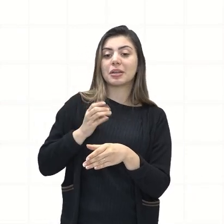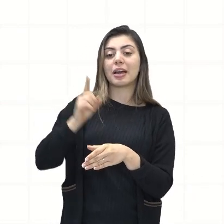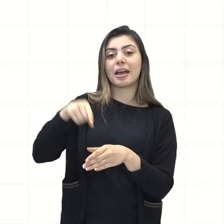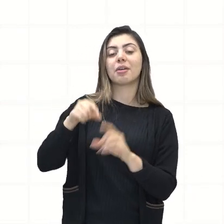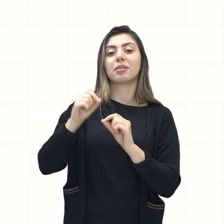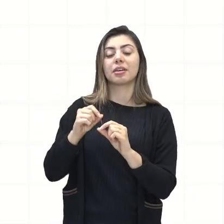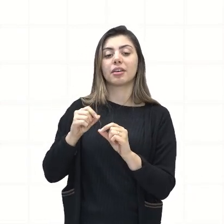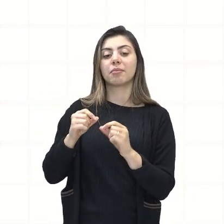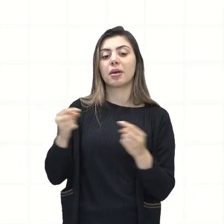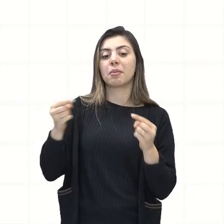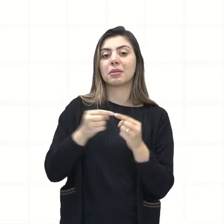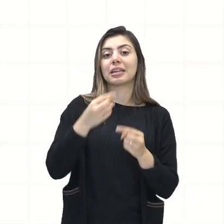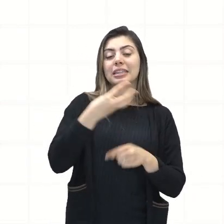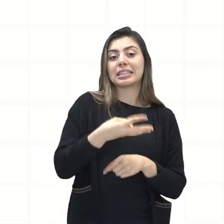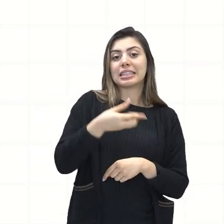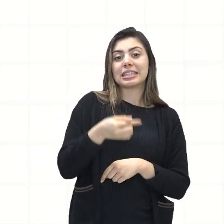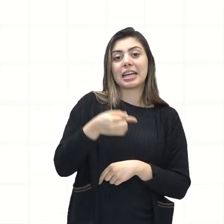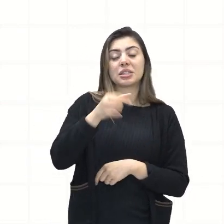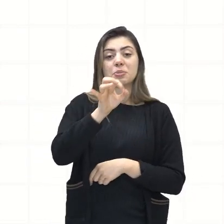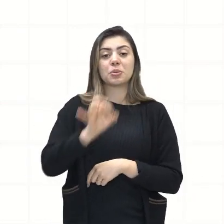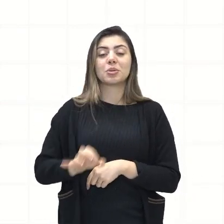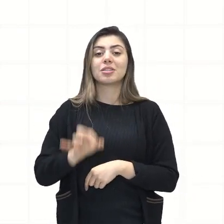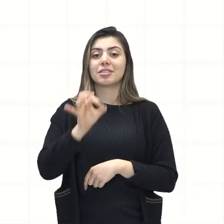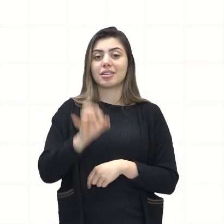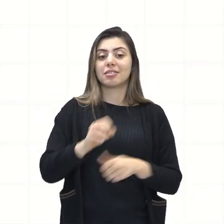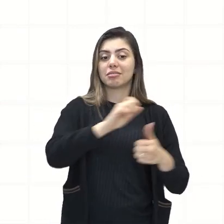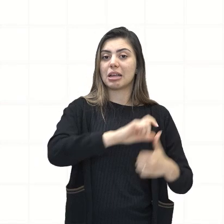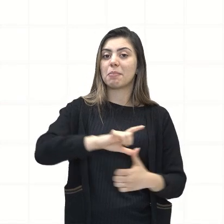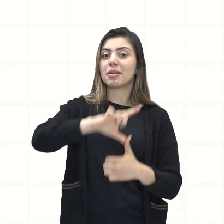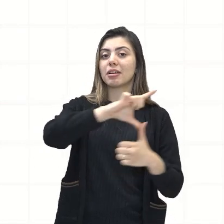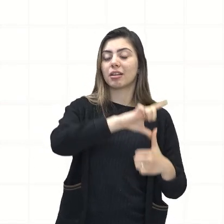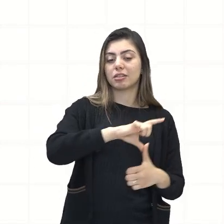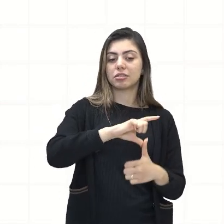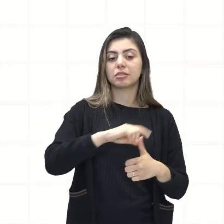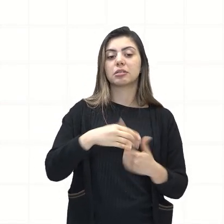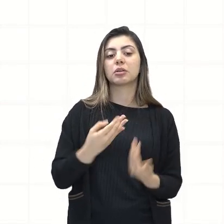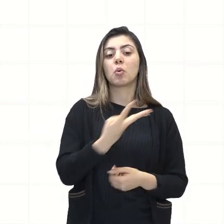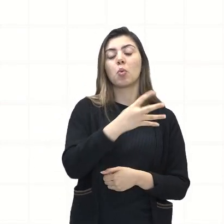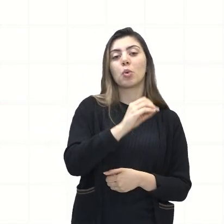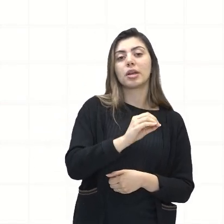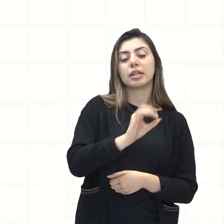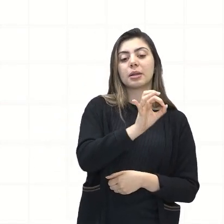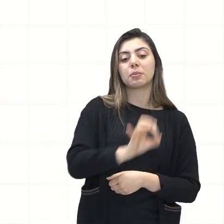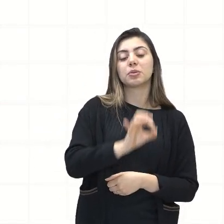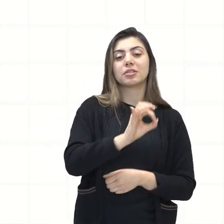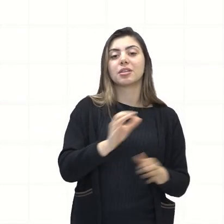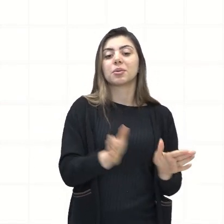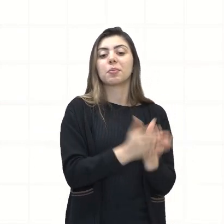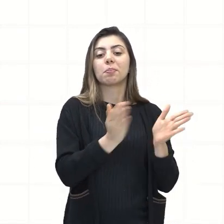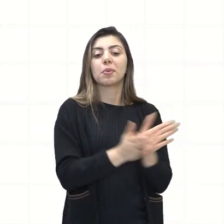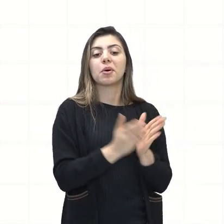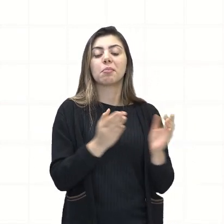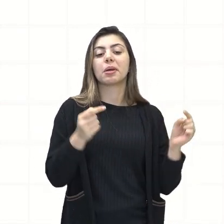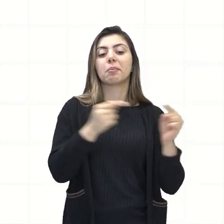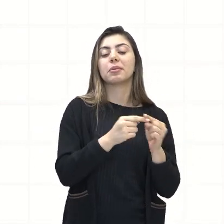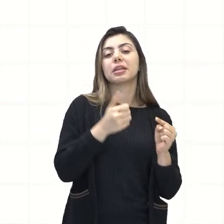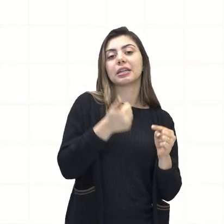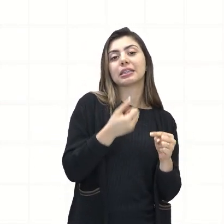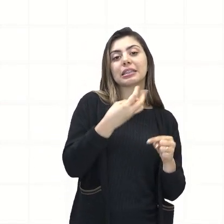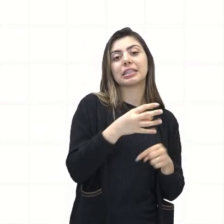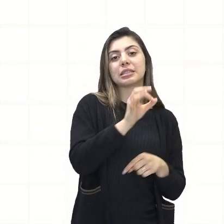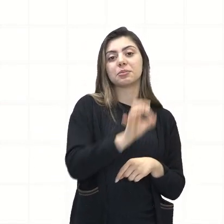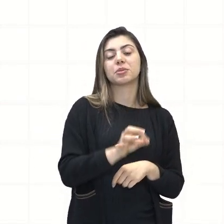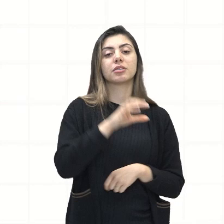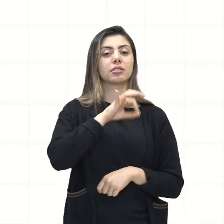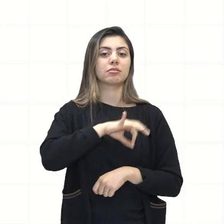da renda aqui na América Latina. E os 40% mais pobres concentram apenas ali 13% dessa